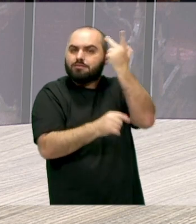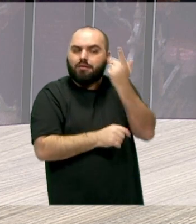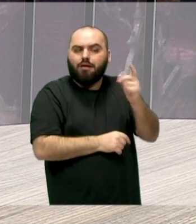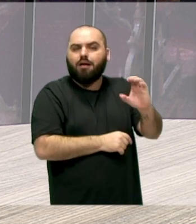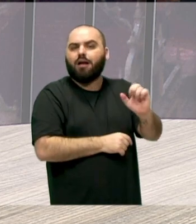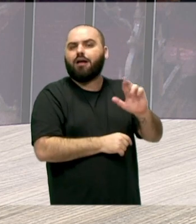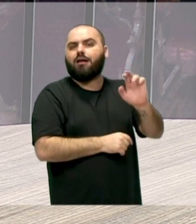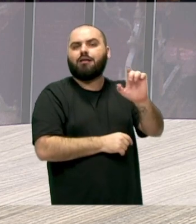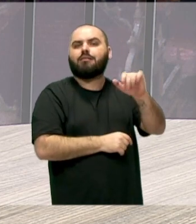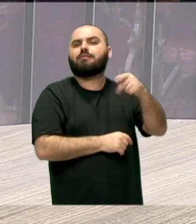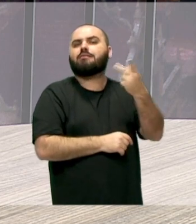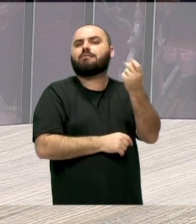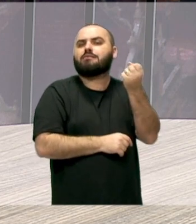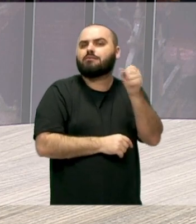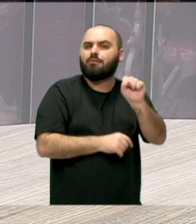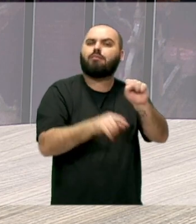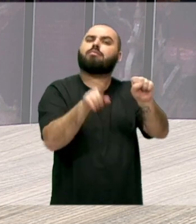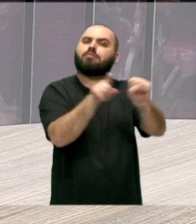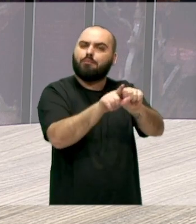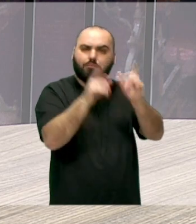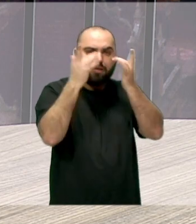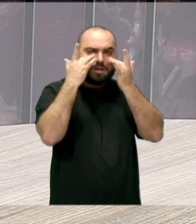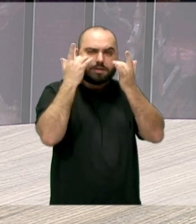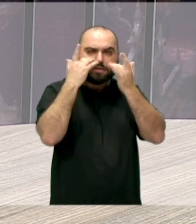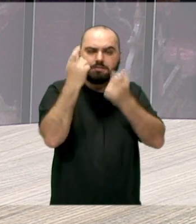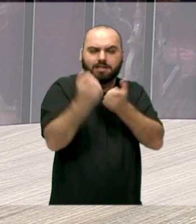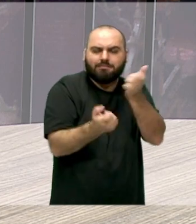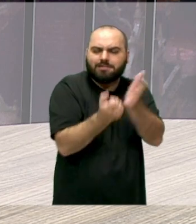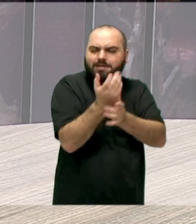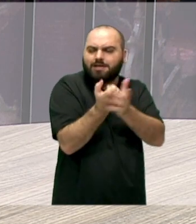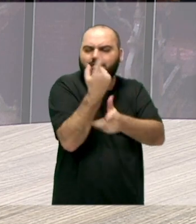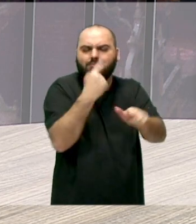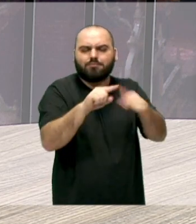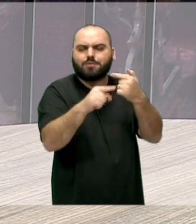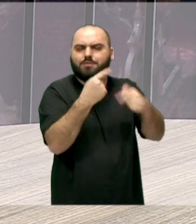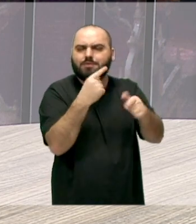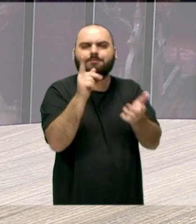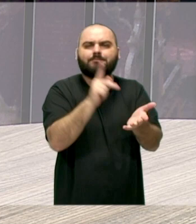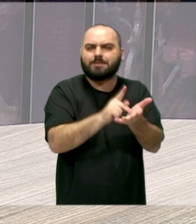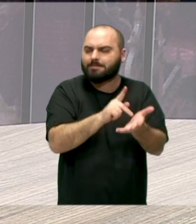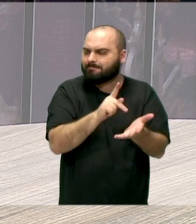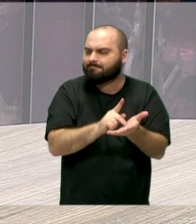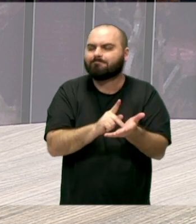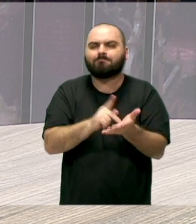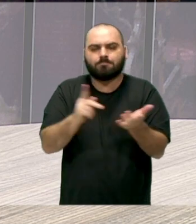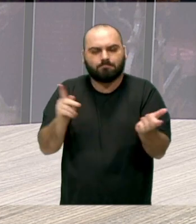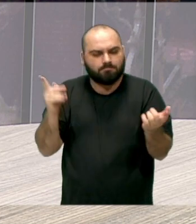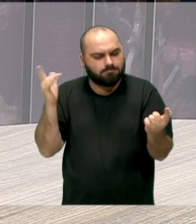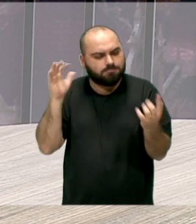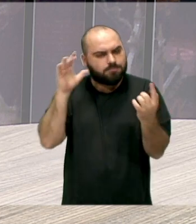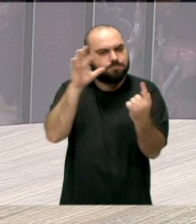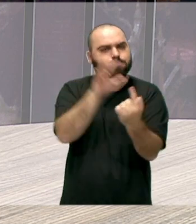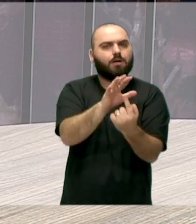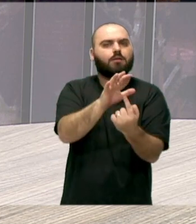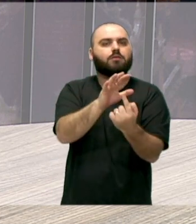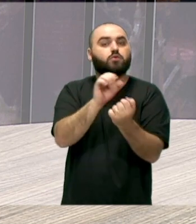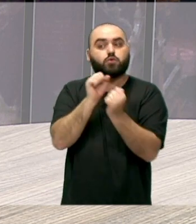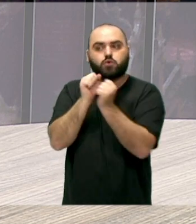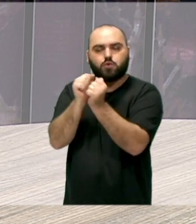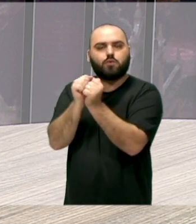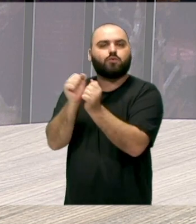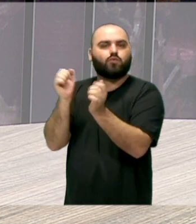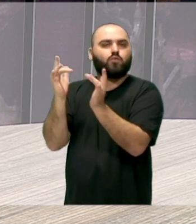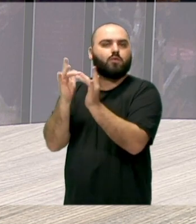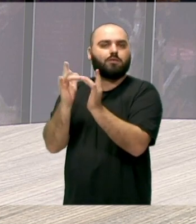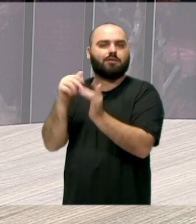um artista, um compositor que deixou um legado e que estava muito efervescente, que também conviveu muito com o Nene. Então, o